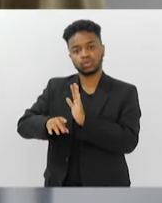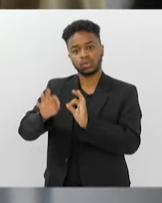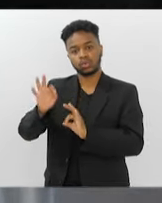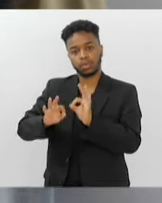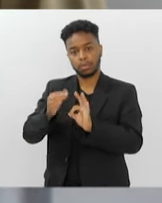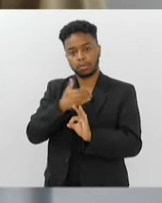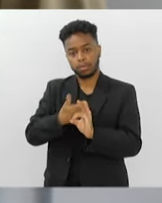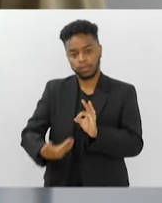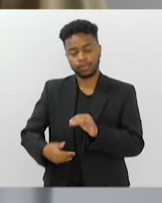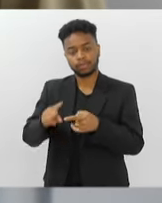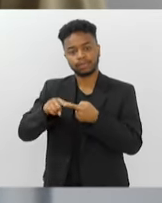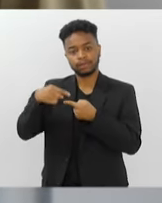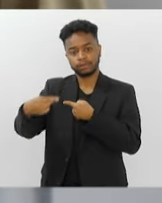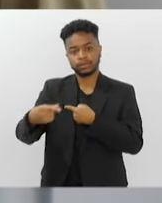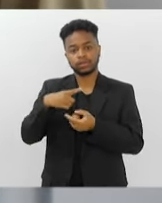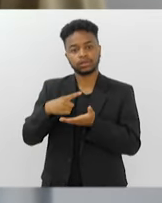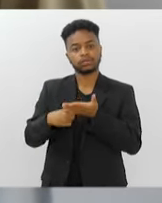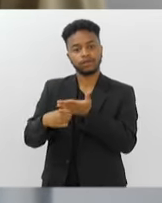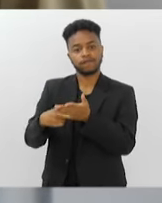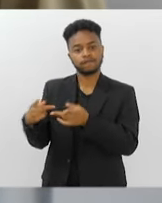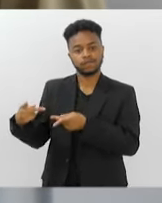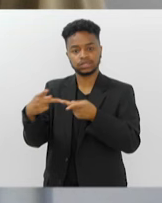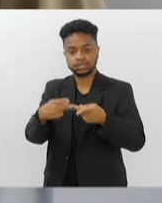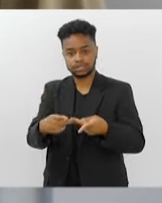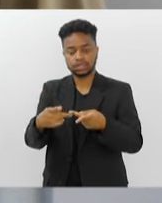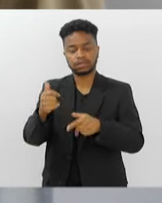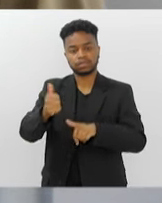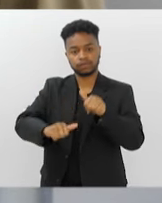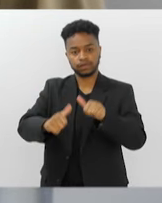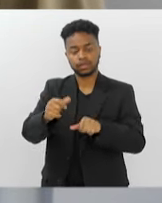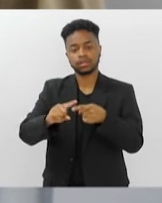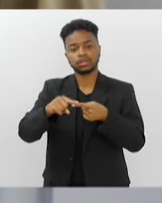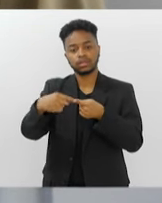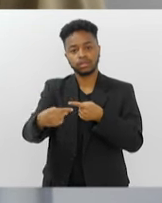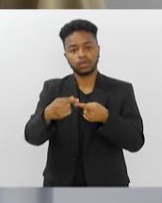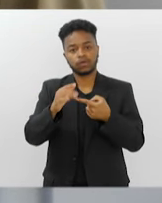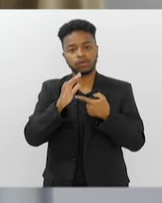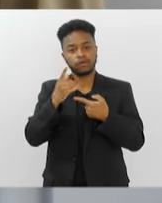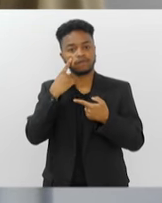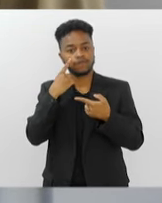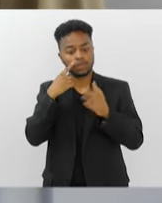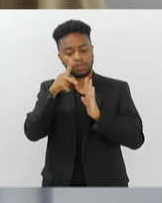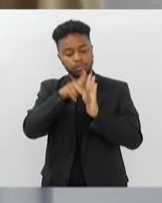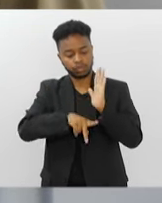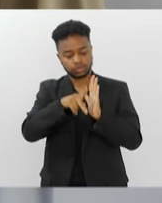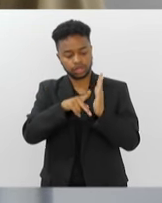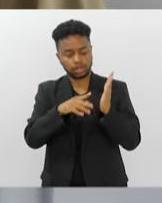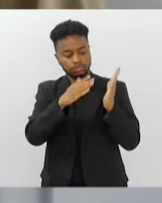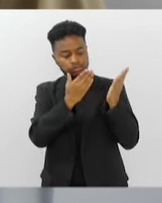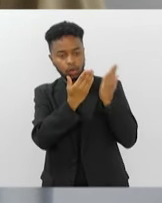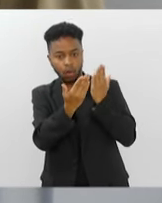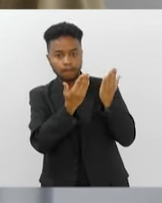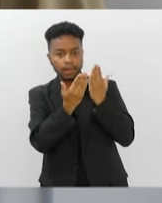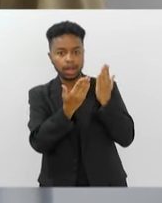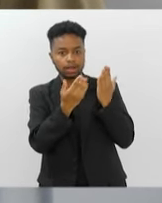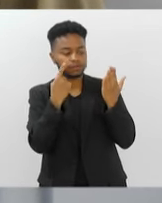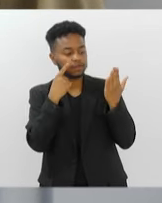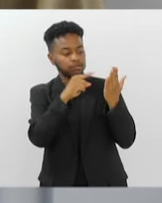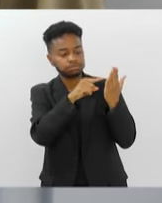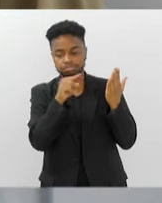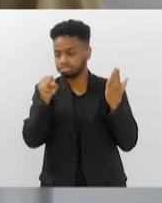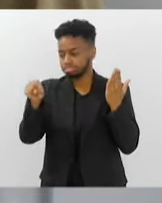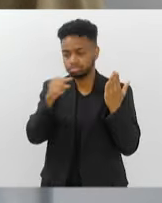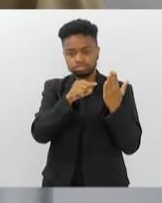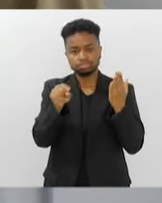marcada uma vistoria e lá a gente Abre Abre o projeto lá que que eles apresentaram e e bate lá cada